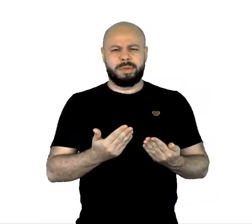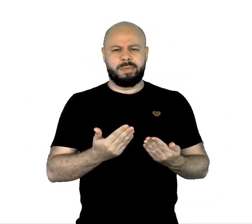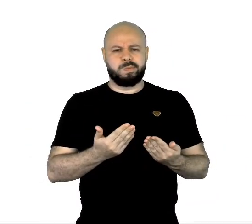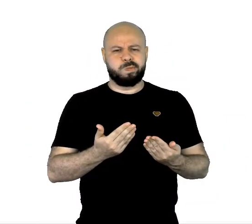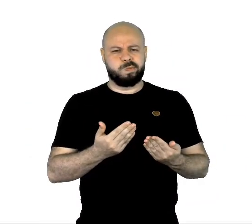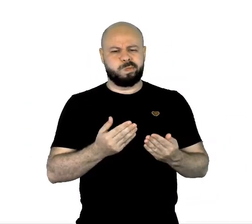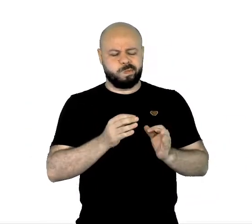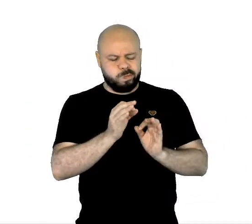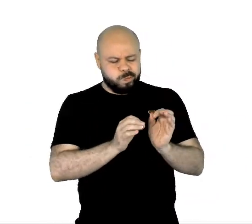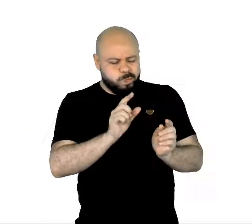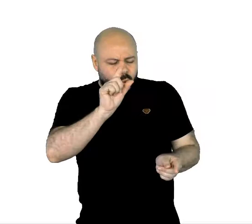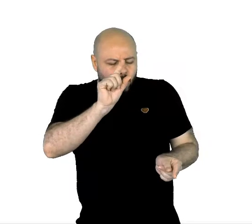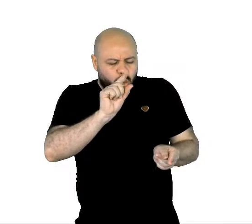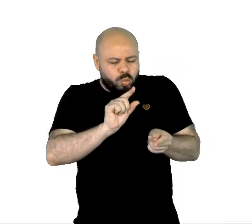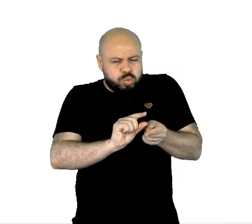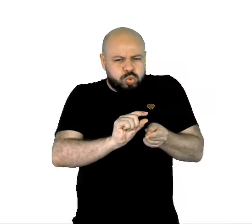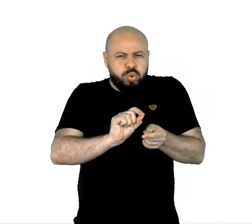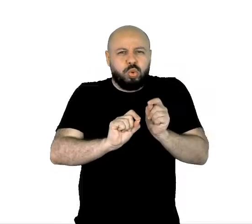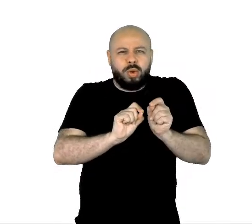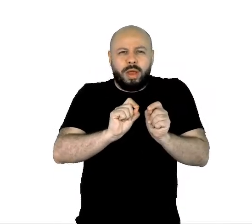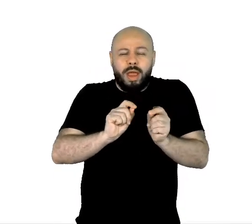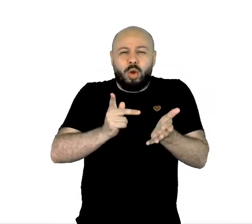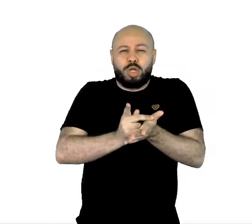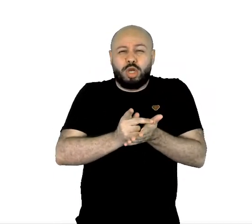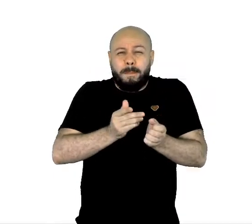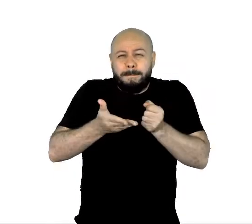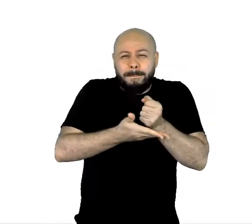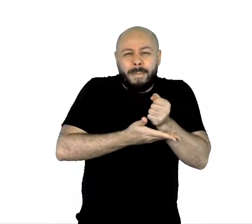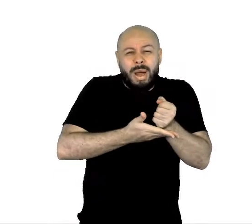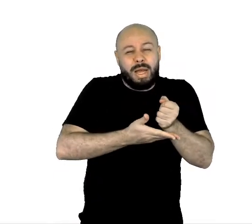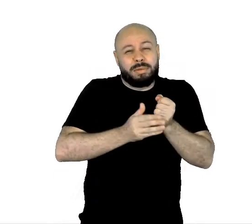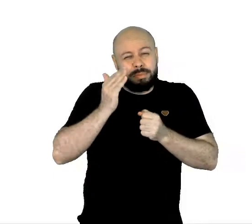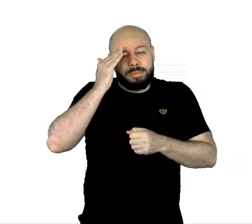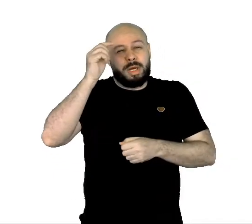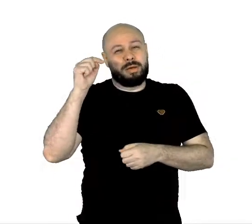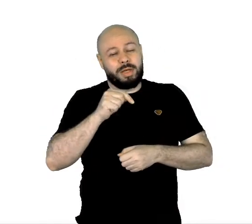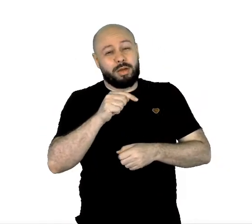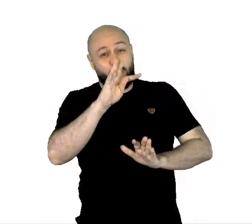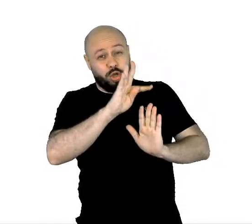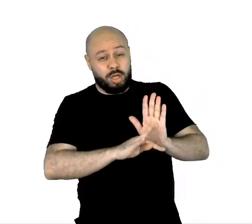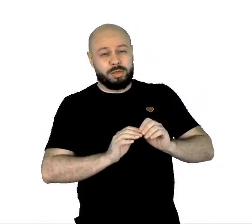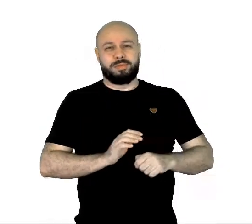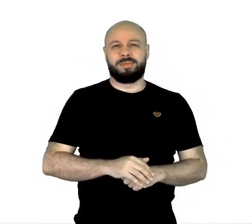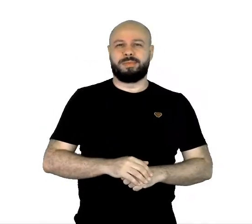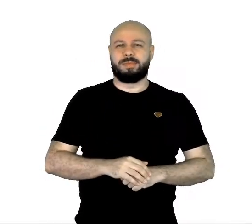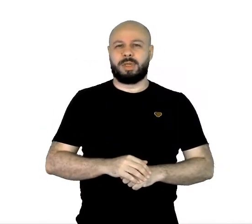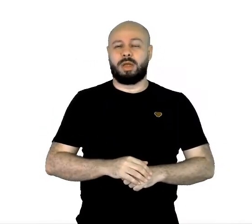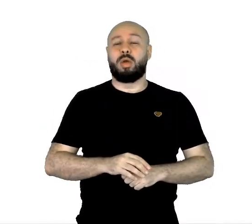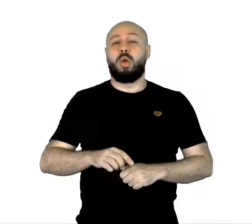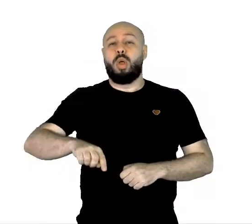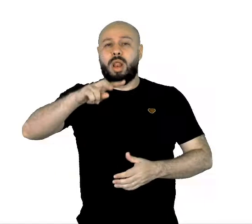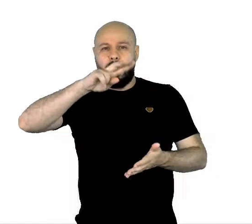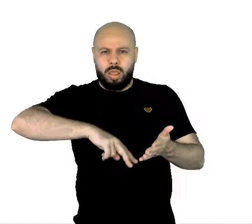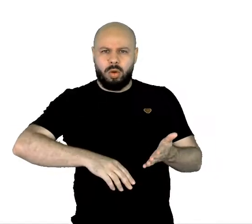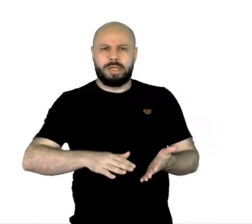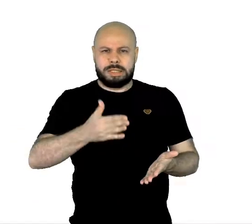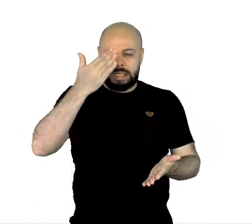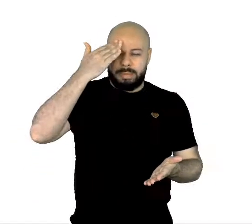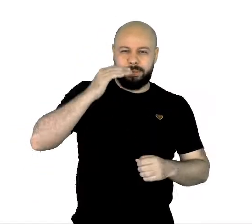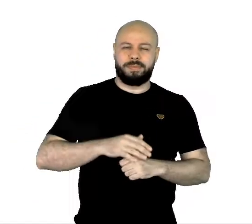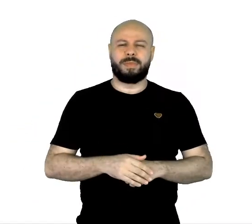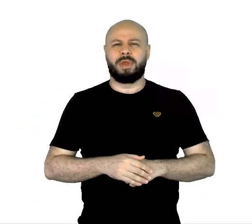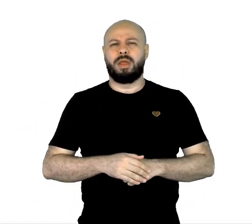em poucas linhas o que de fato é essencial dentro de um texto. E mais importante para o leitor, o resumo tem como